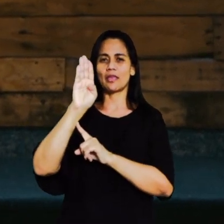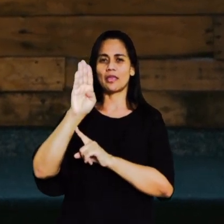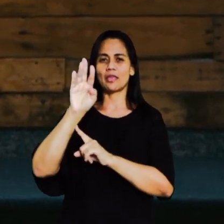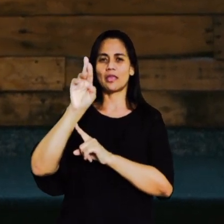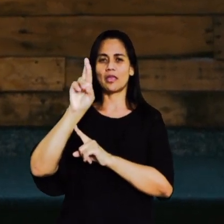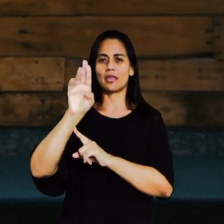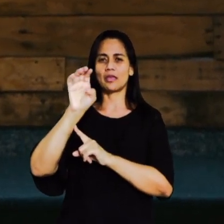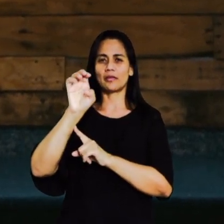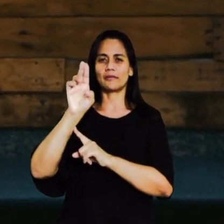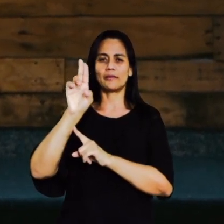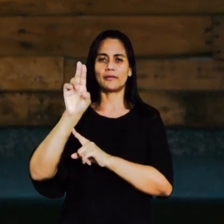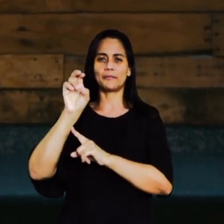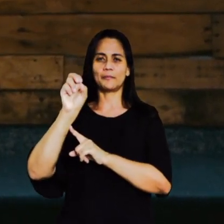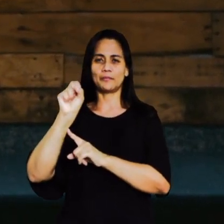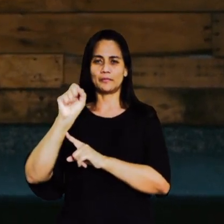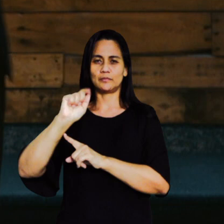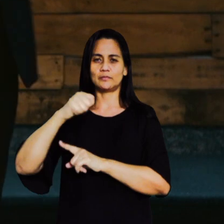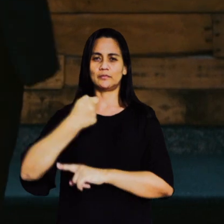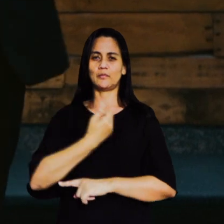capítulo 10,